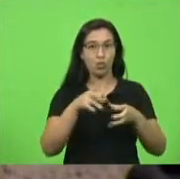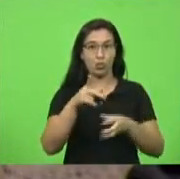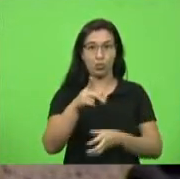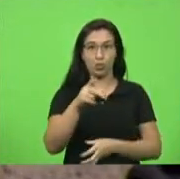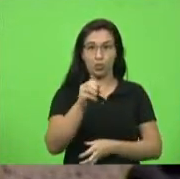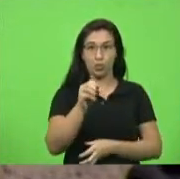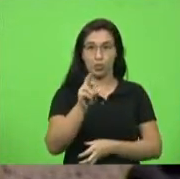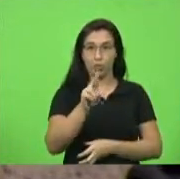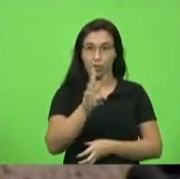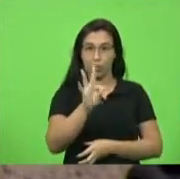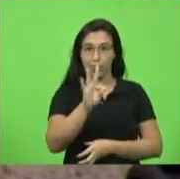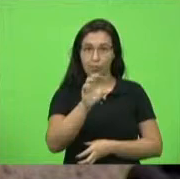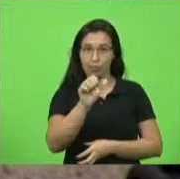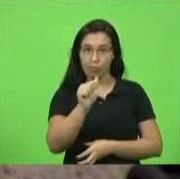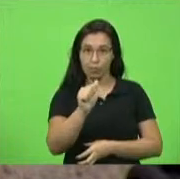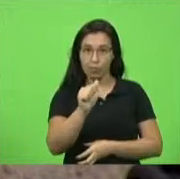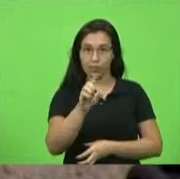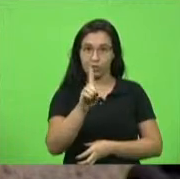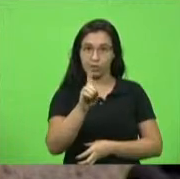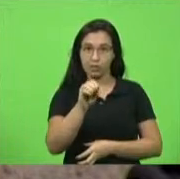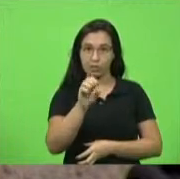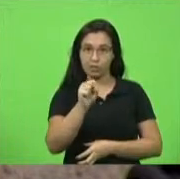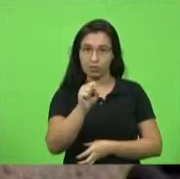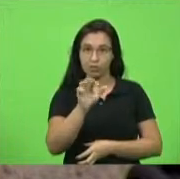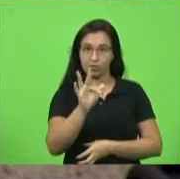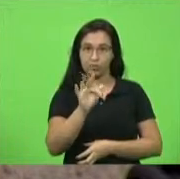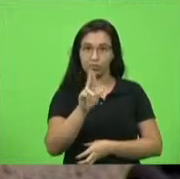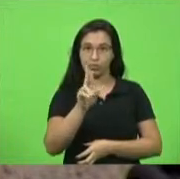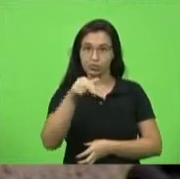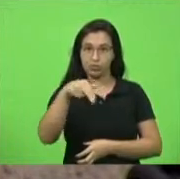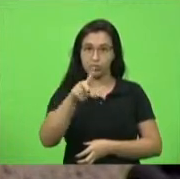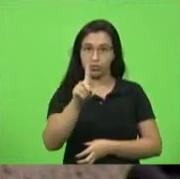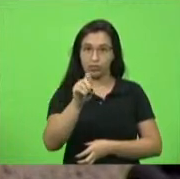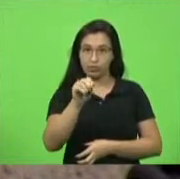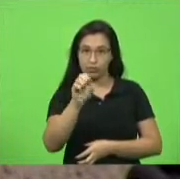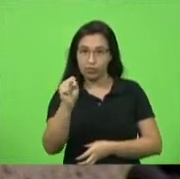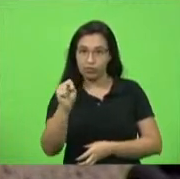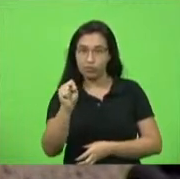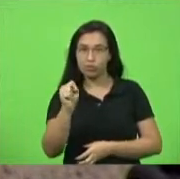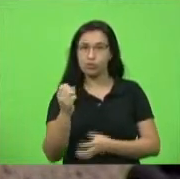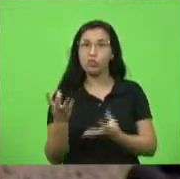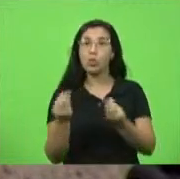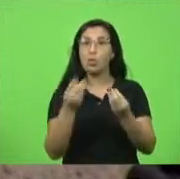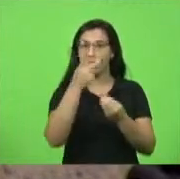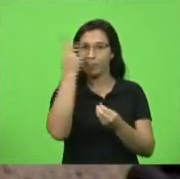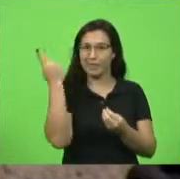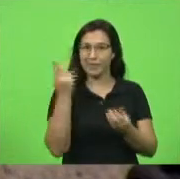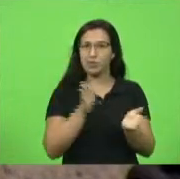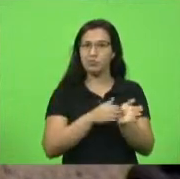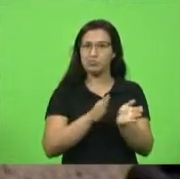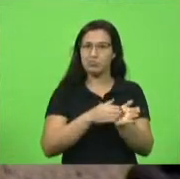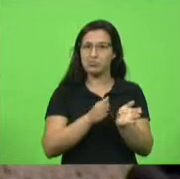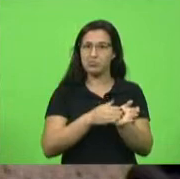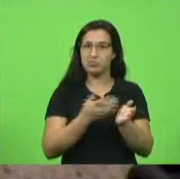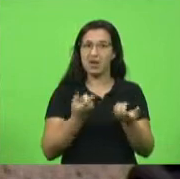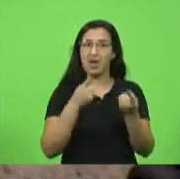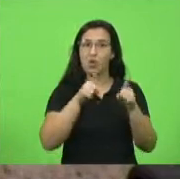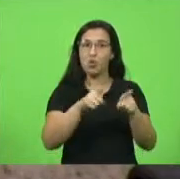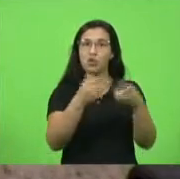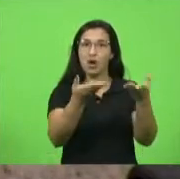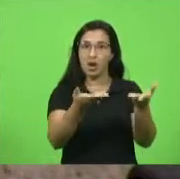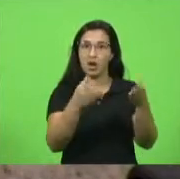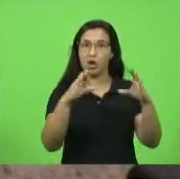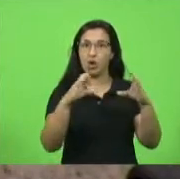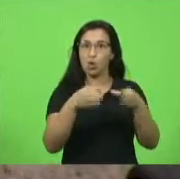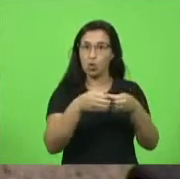muita gente aplaudiu quando um desembargador quis censurar aquele grupo por conta de um